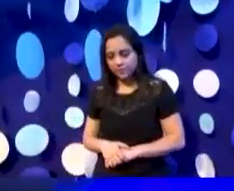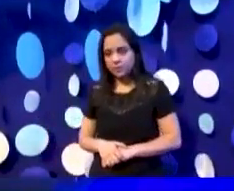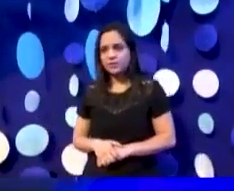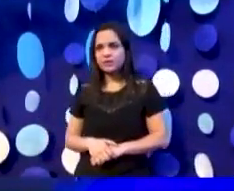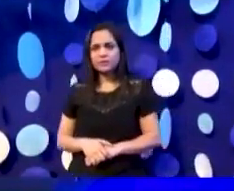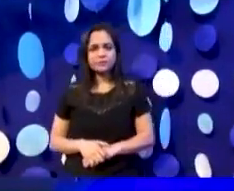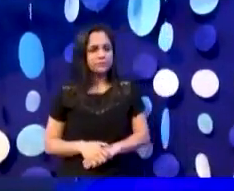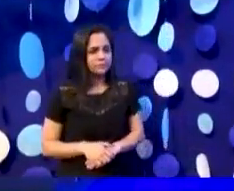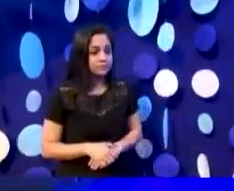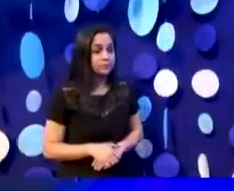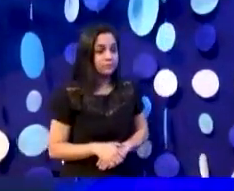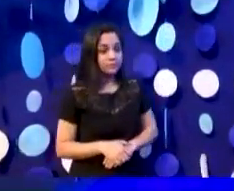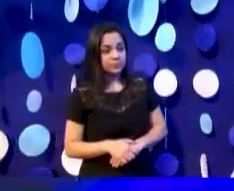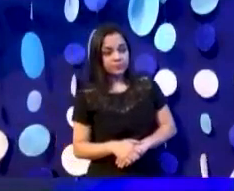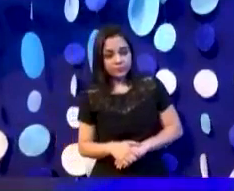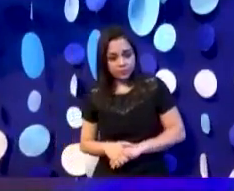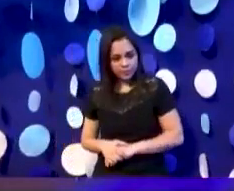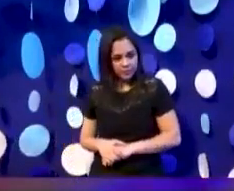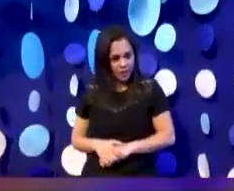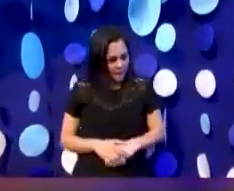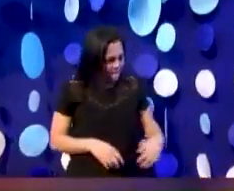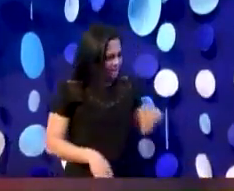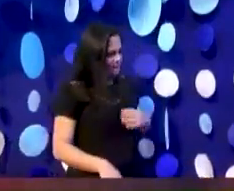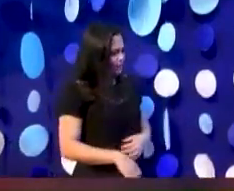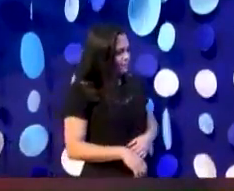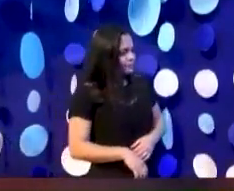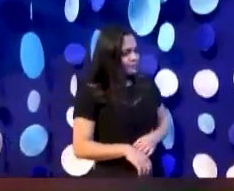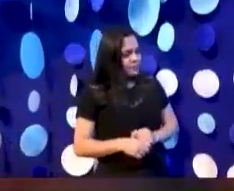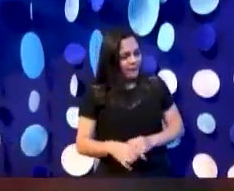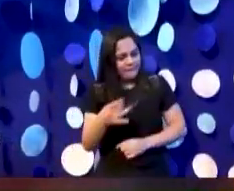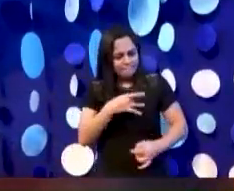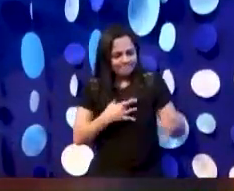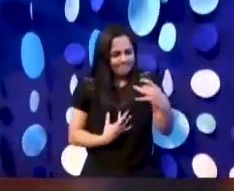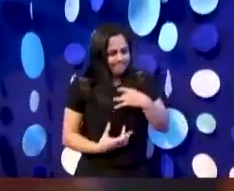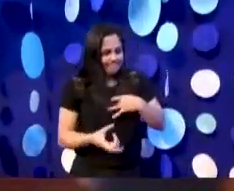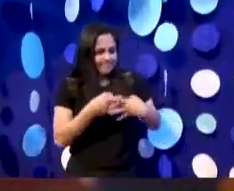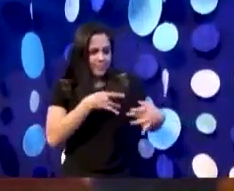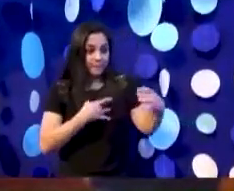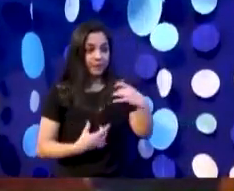Quando todos os meus medos já não caem,